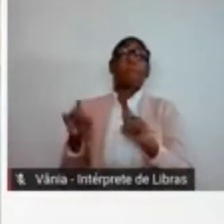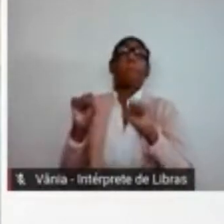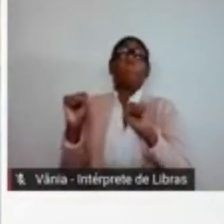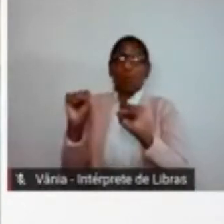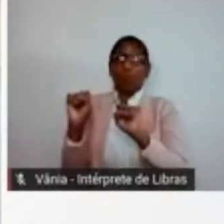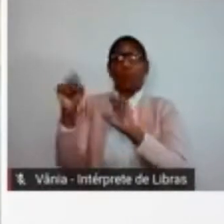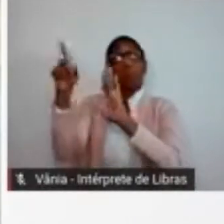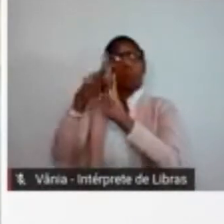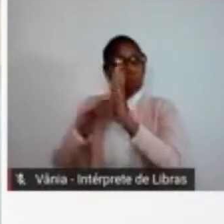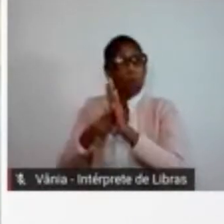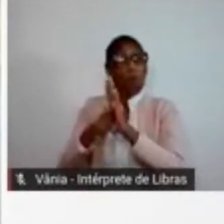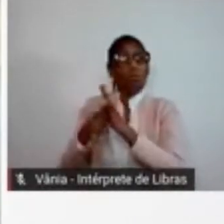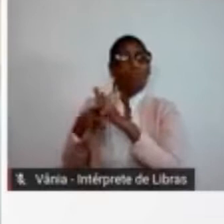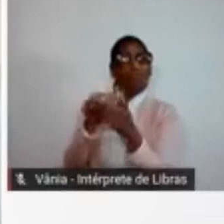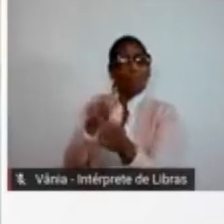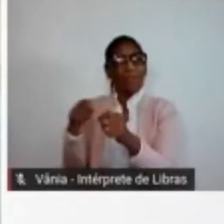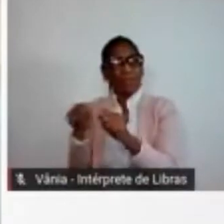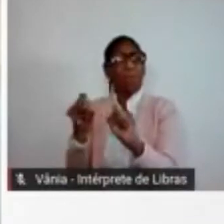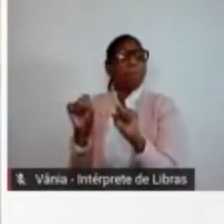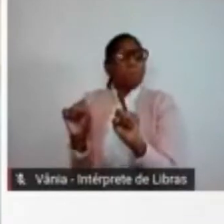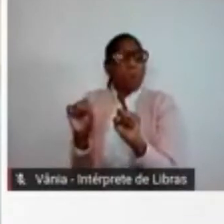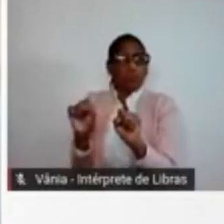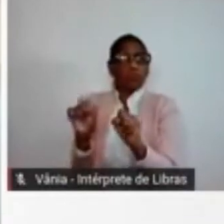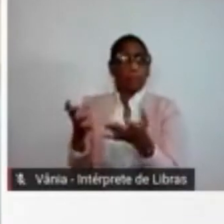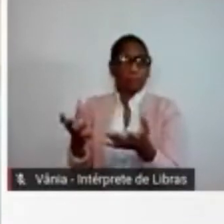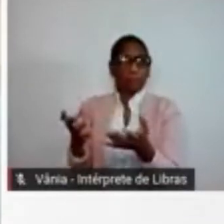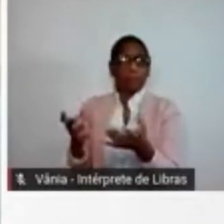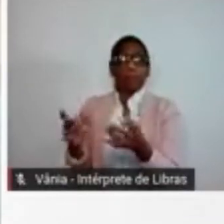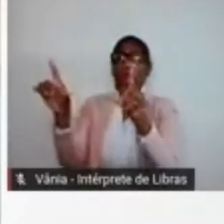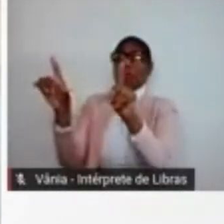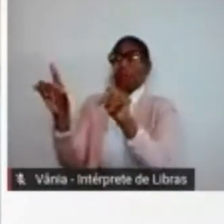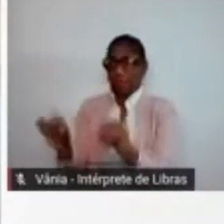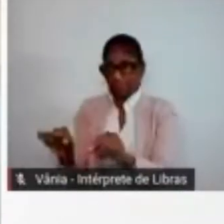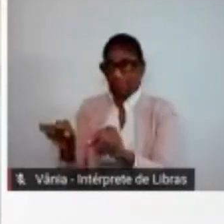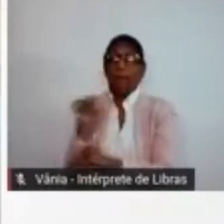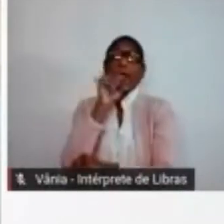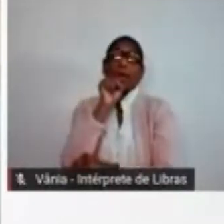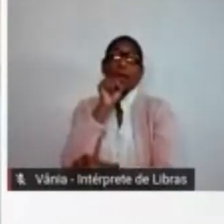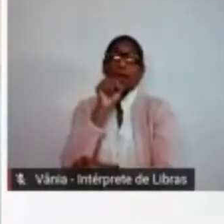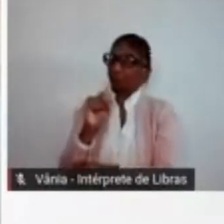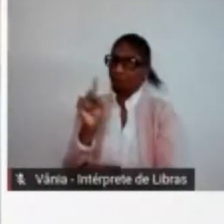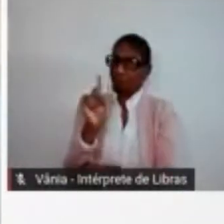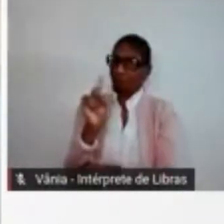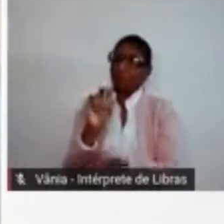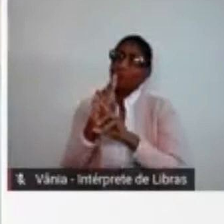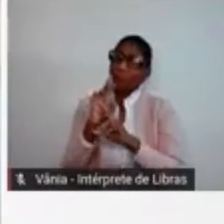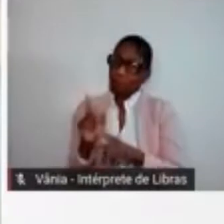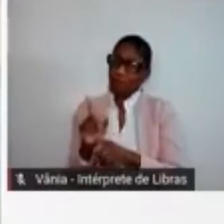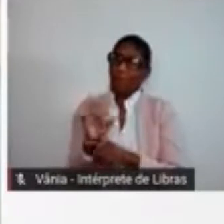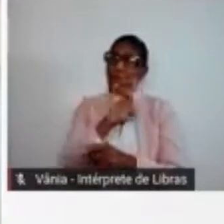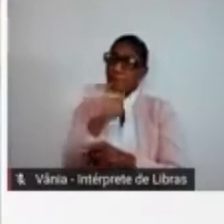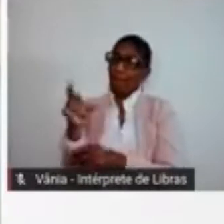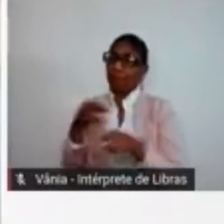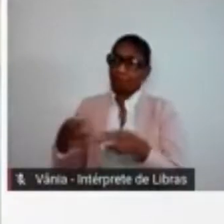menos restritivos, só não pode ter protocolos menos restritivos do que da bandeira laranja, por exemplo, esta região de